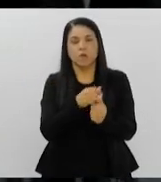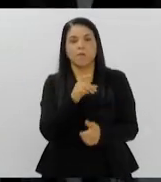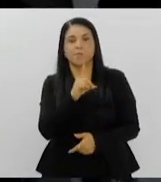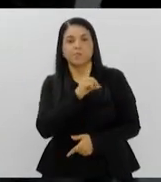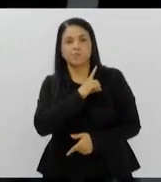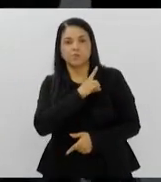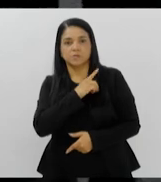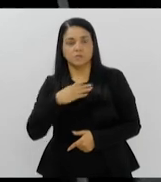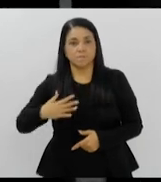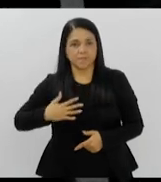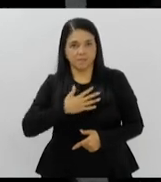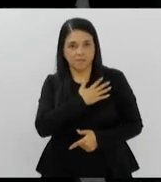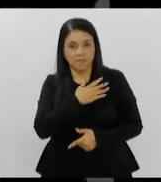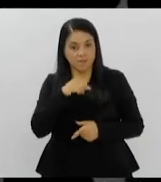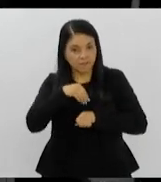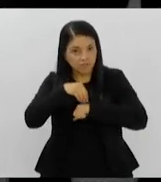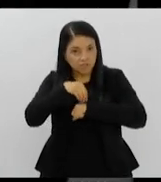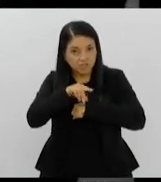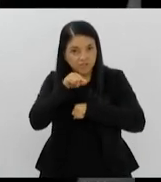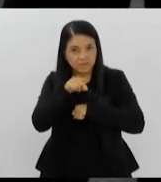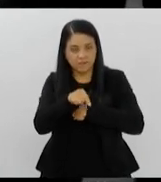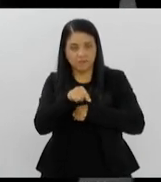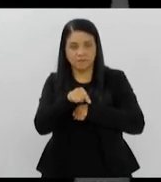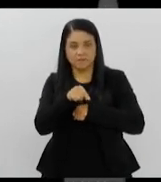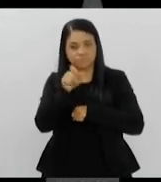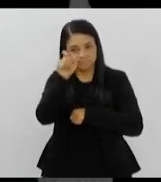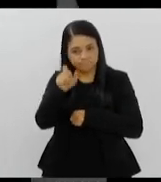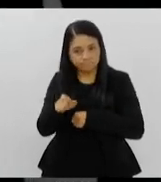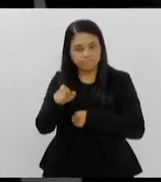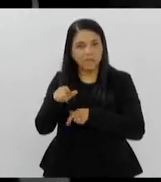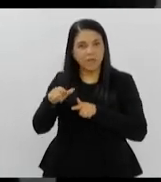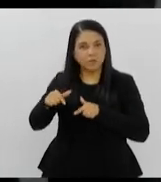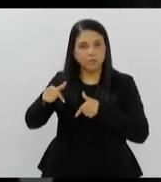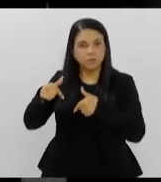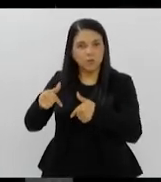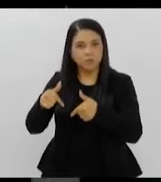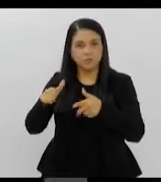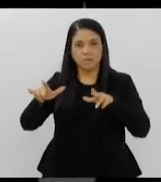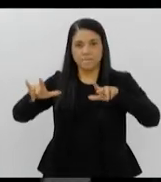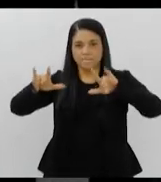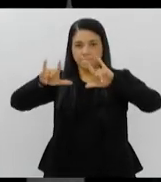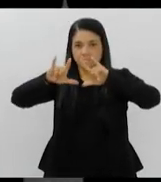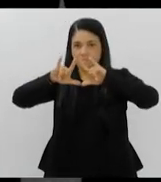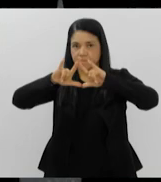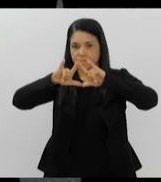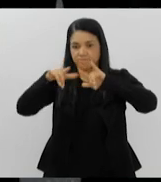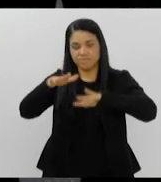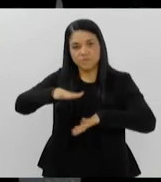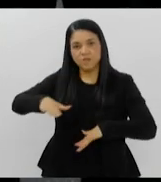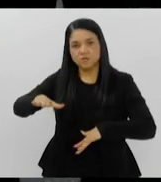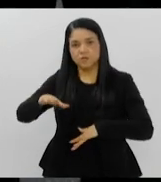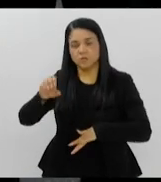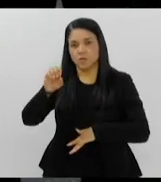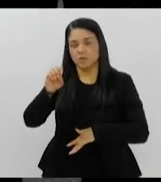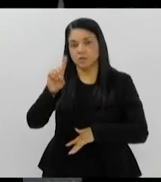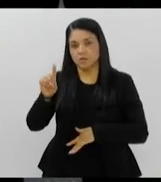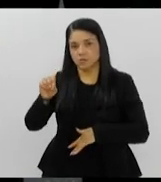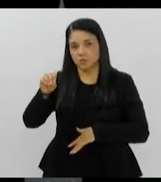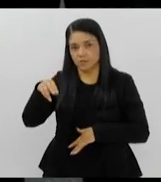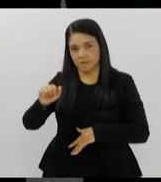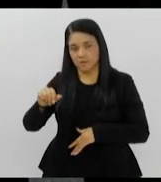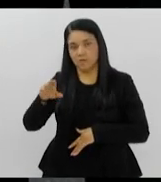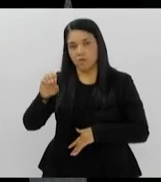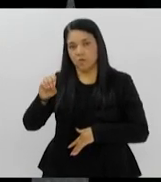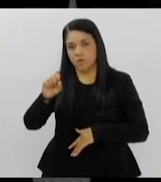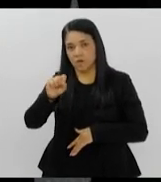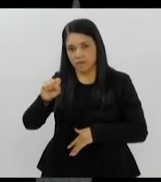que ele era indicado como atuando com a milícia ali da Zona Oeste. Segundo os dados